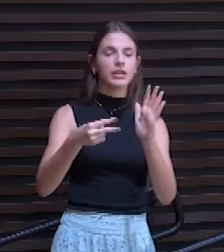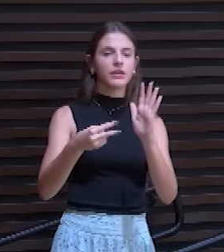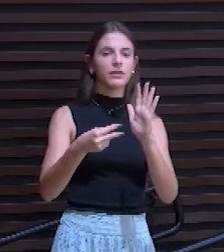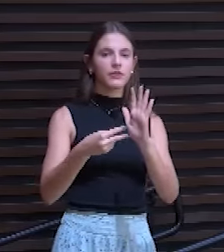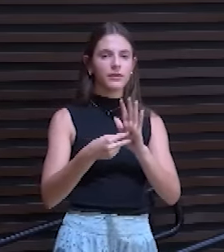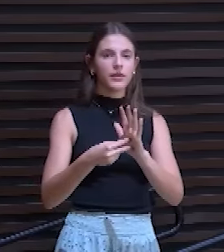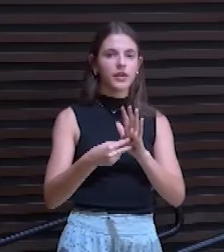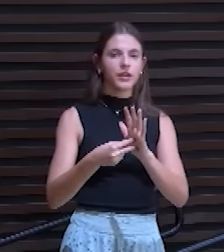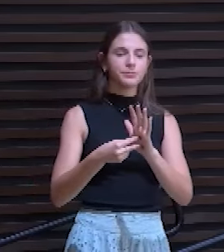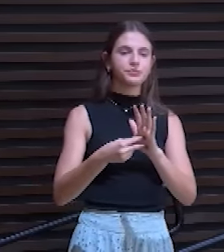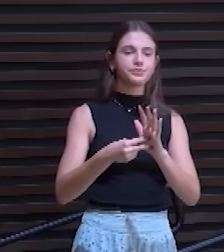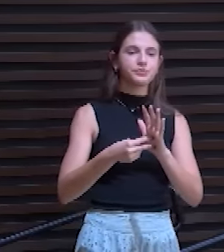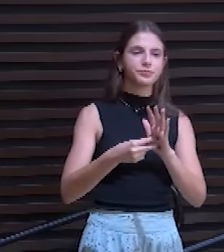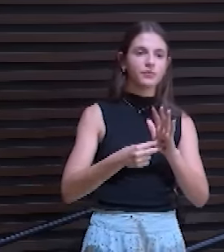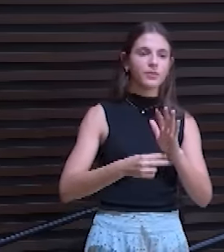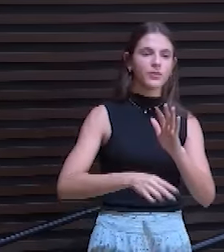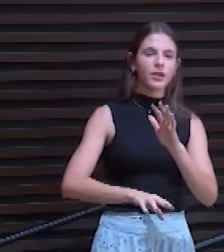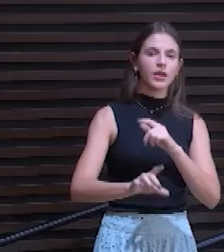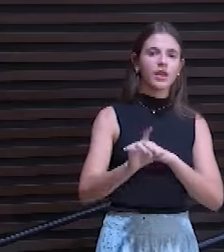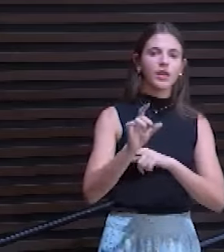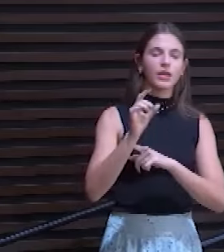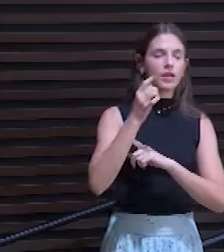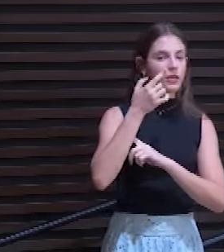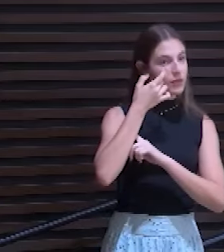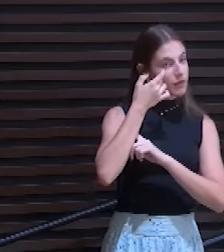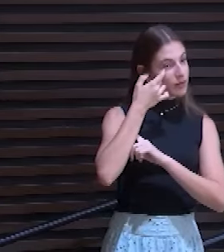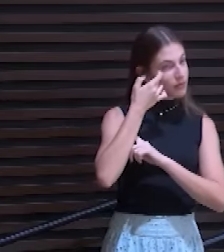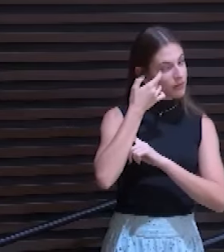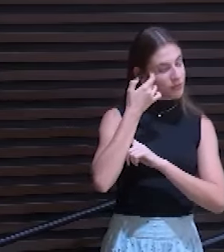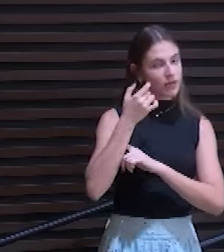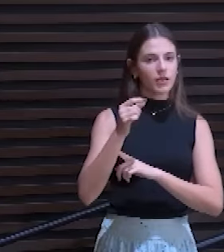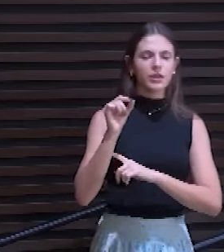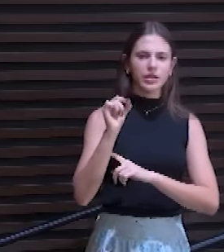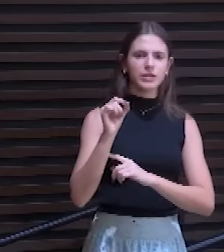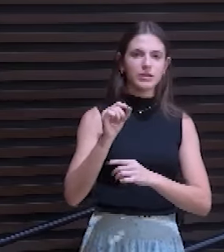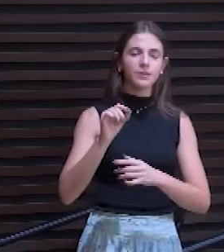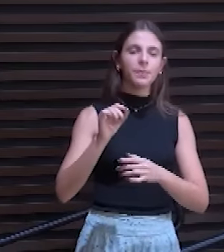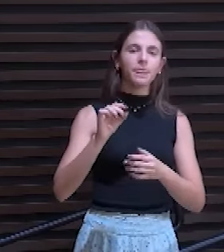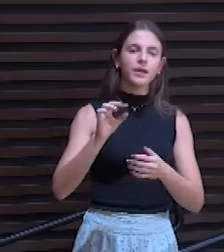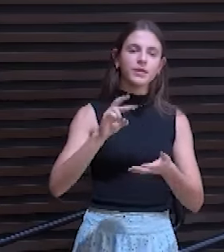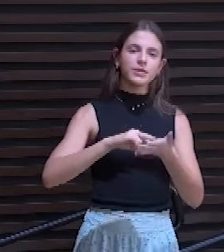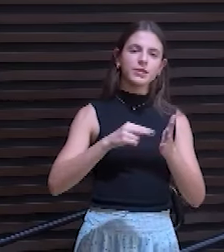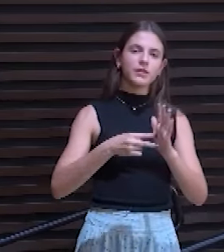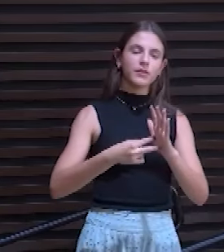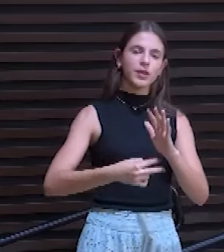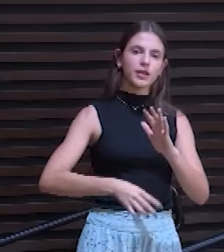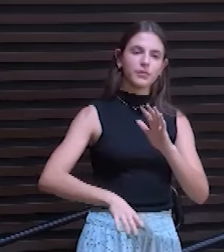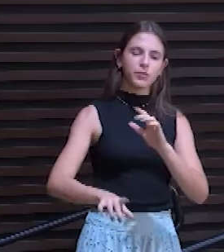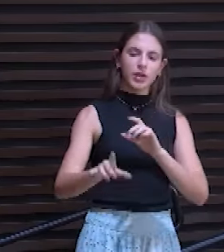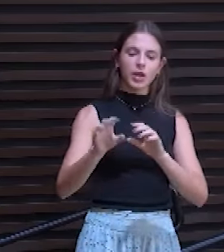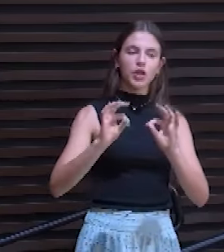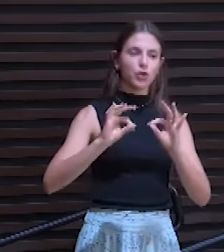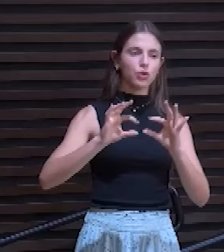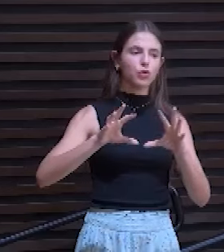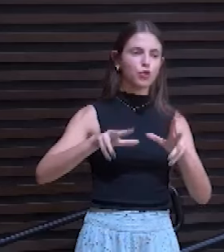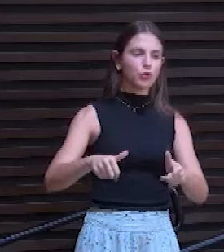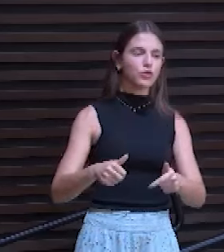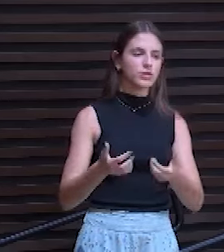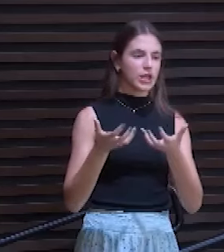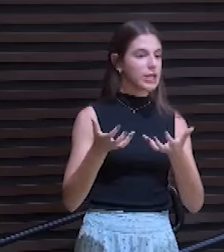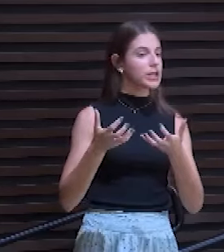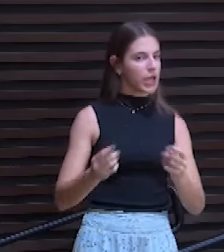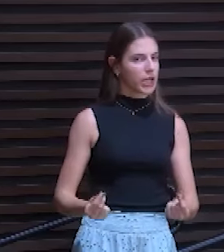palavra bolomai? O que é querer ficar rico? Que querer ficar rico é esse? Porque quem aqui que não quer ficar rico?